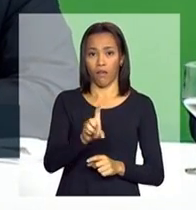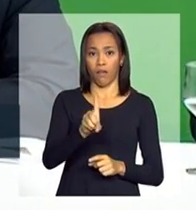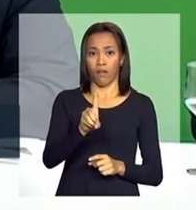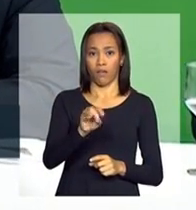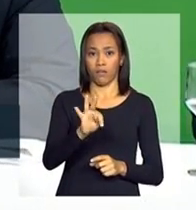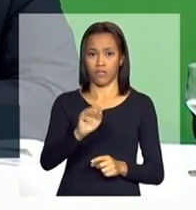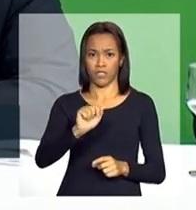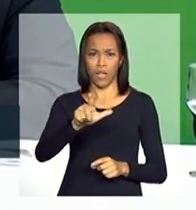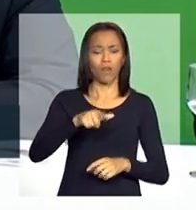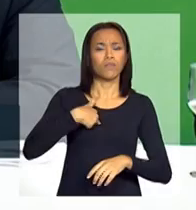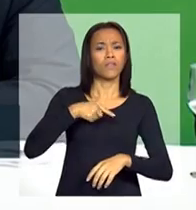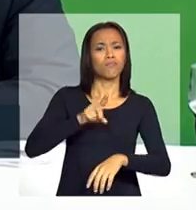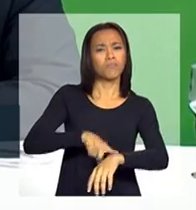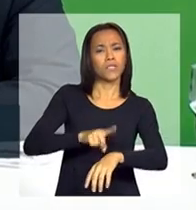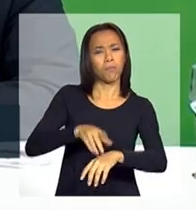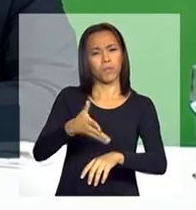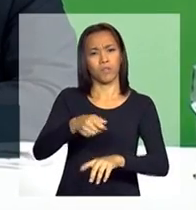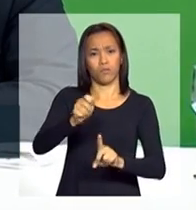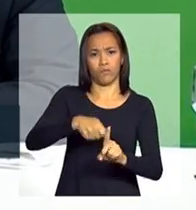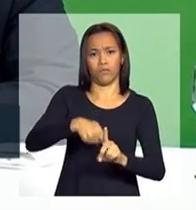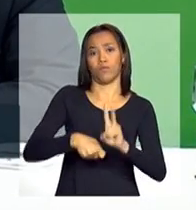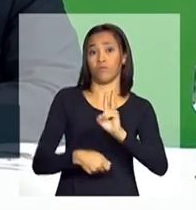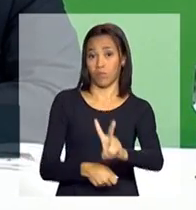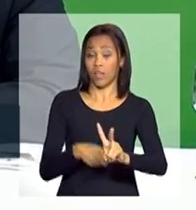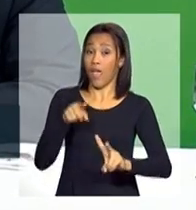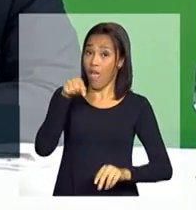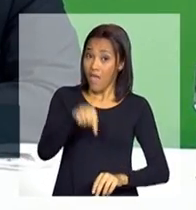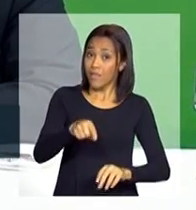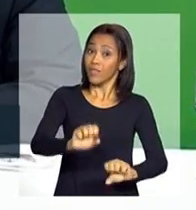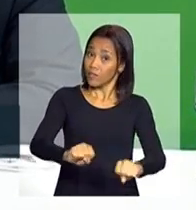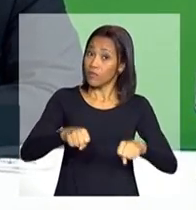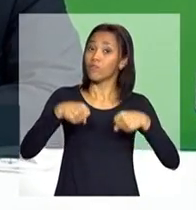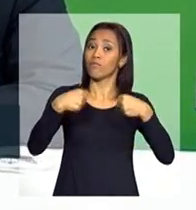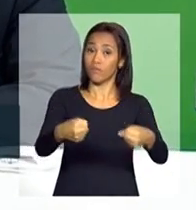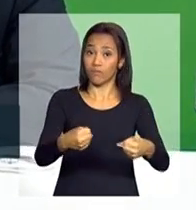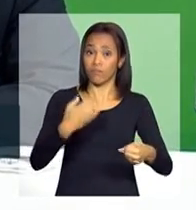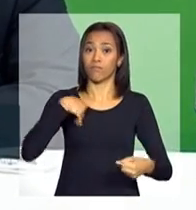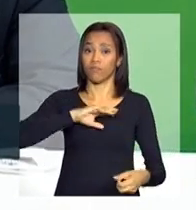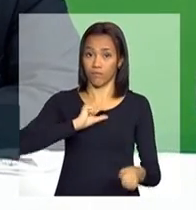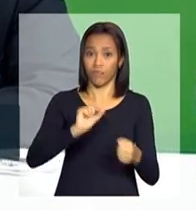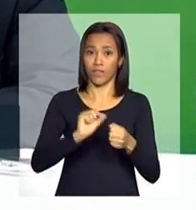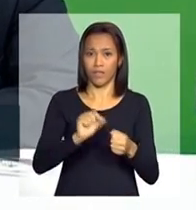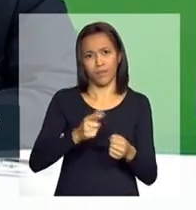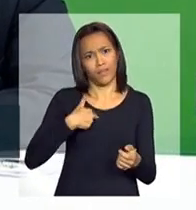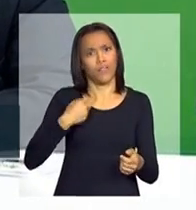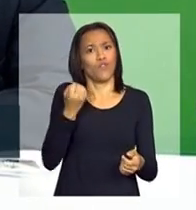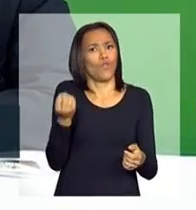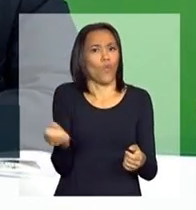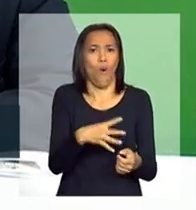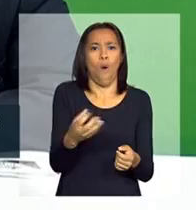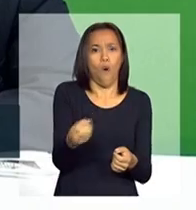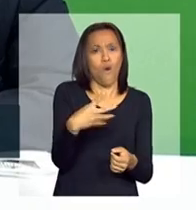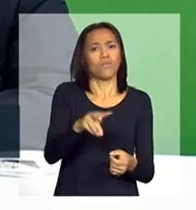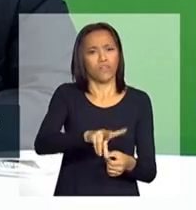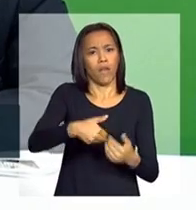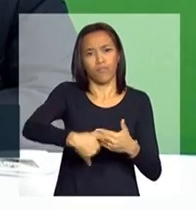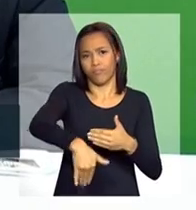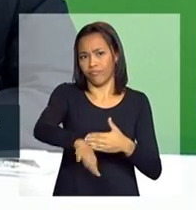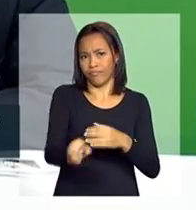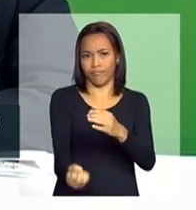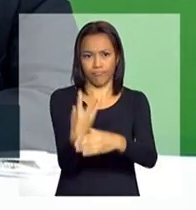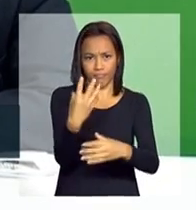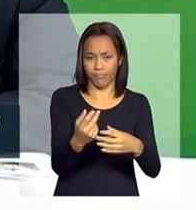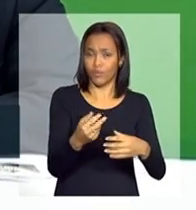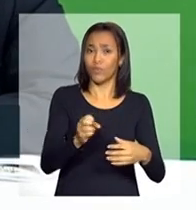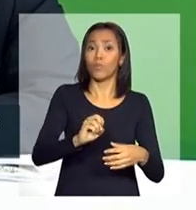de 2 meses algo assim esse é o esforço que vai ser feito e tem muitos novos obviamente né A maioria